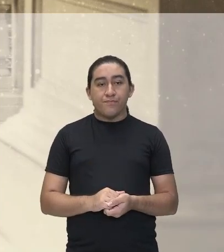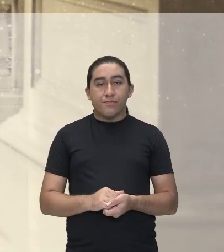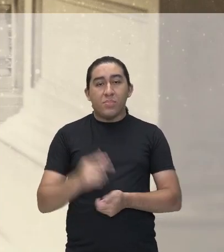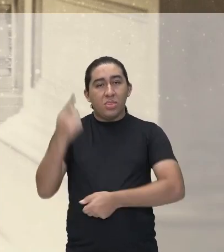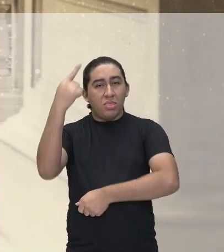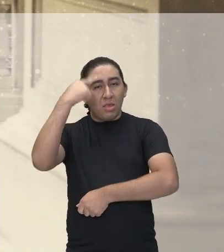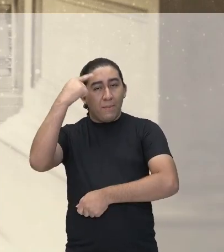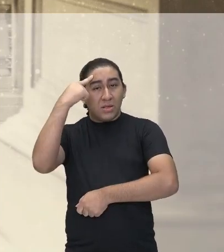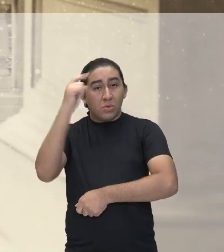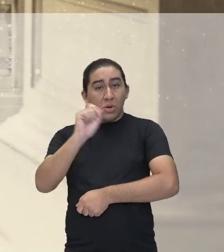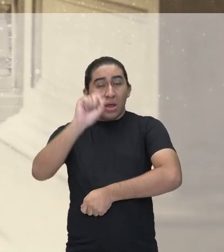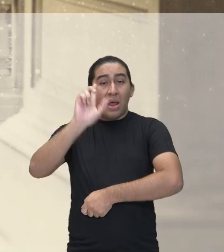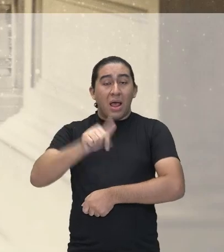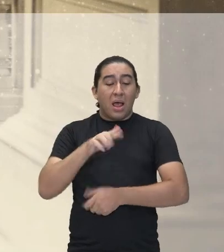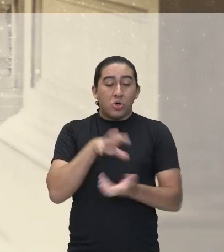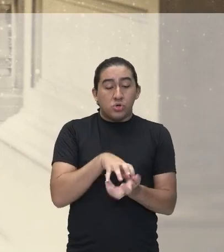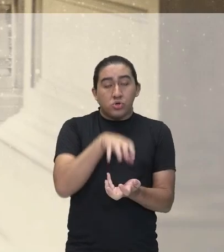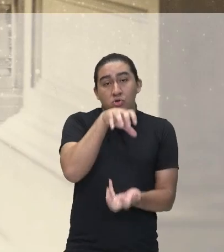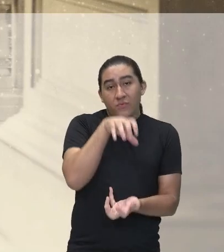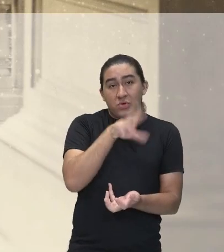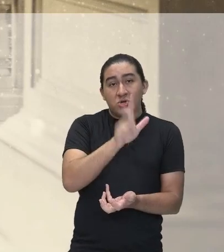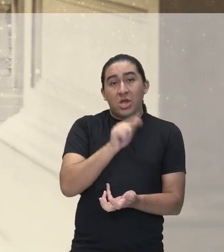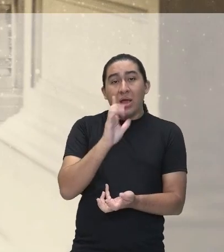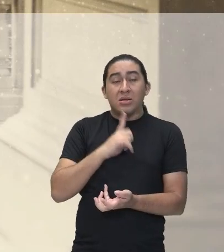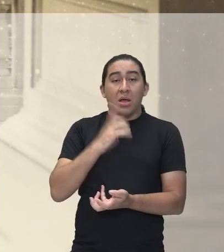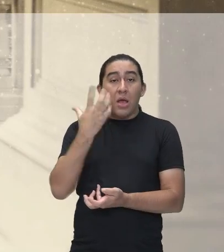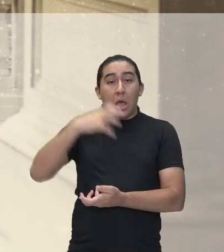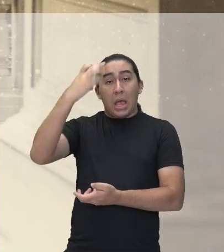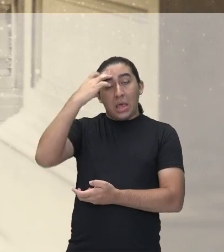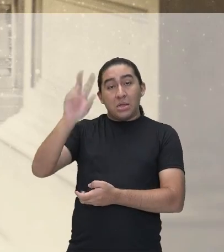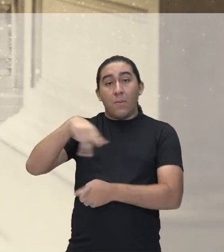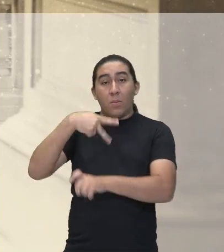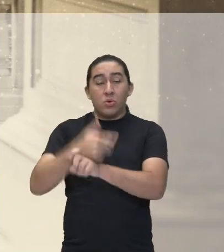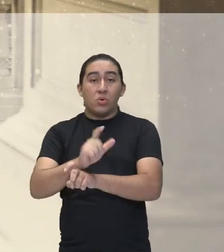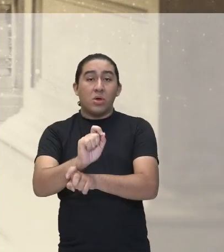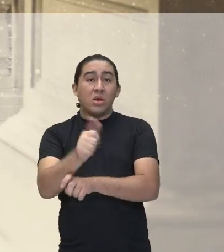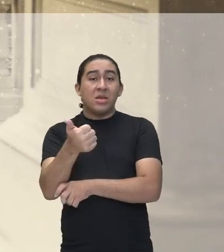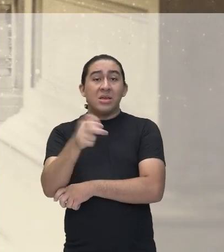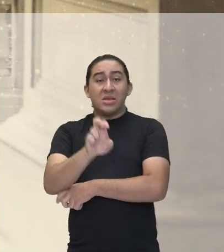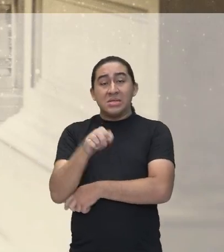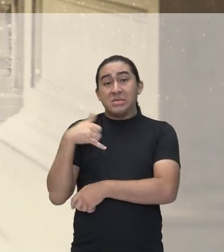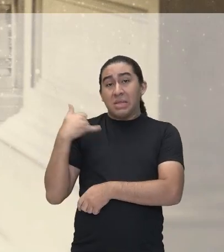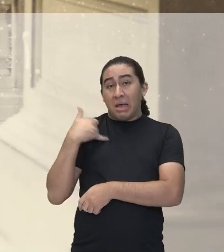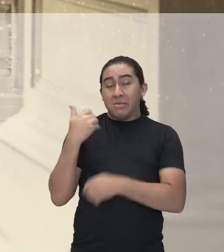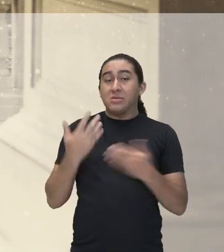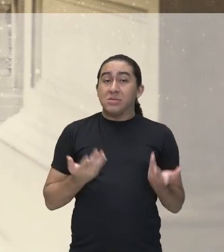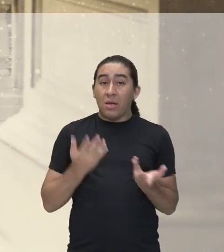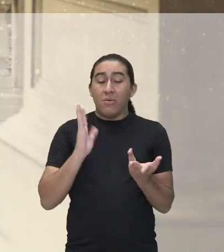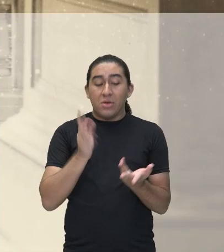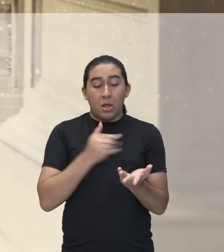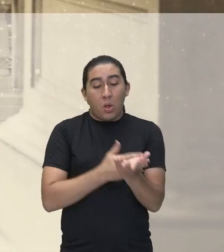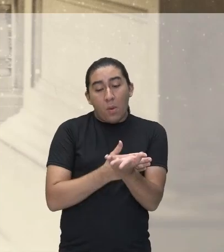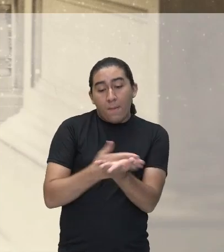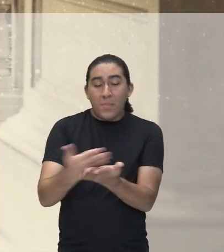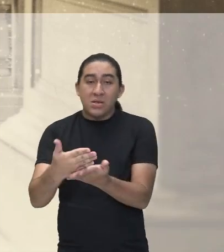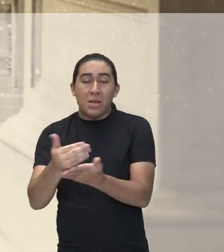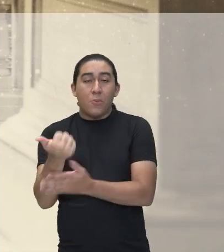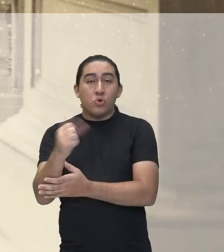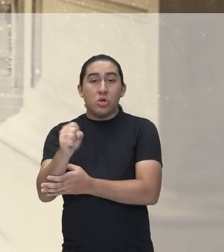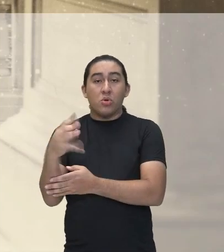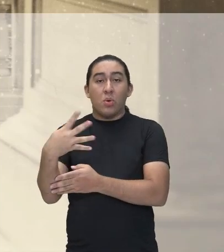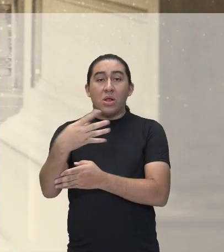Pedro II, que assume o governo, com 15 anos incompletos. Então, a partir disso, 1840